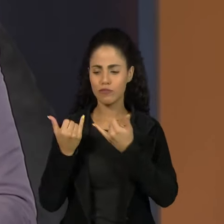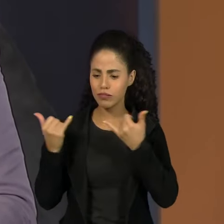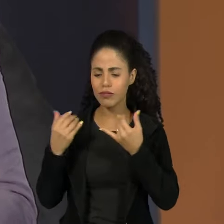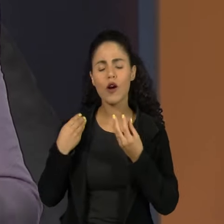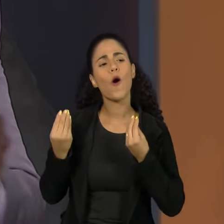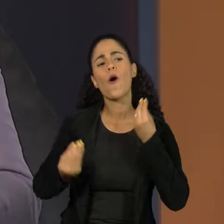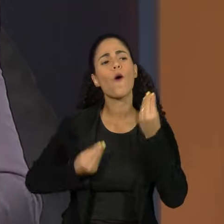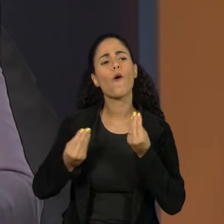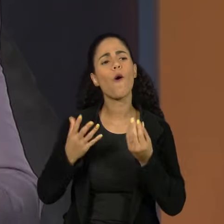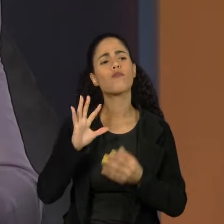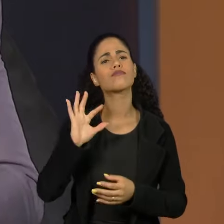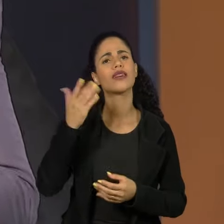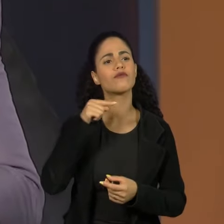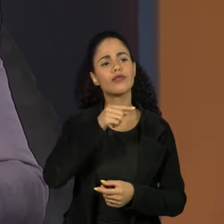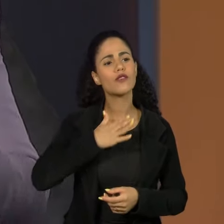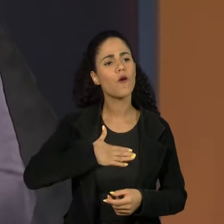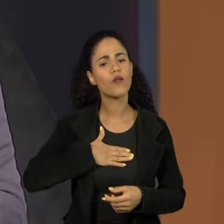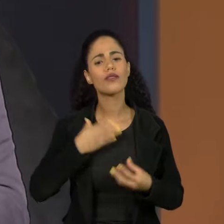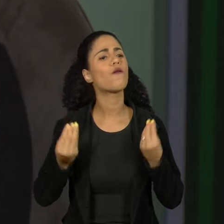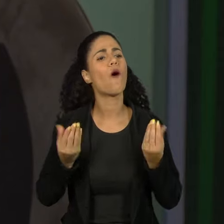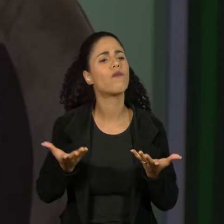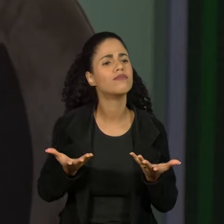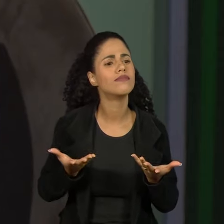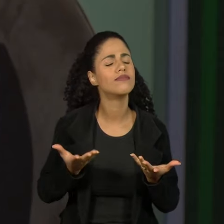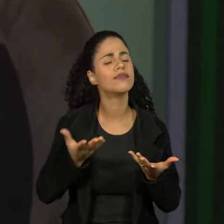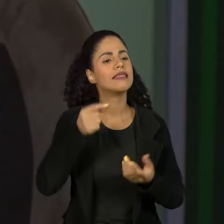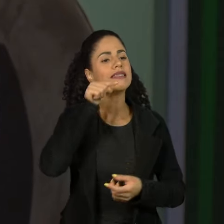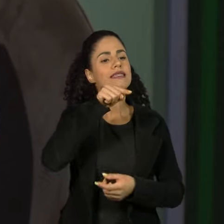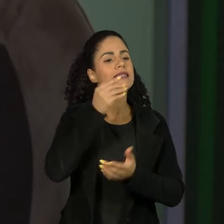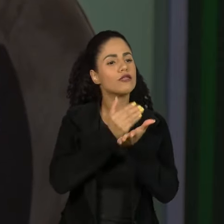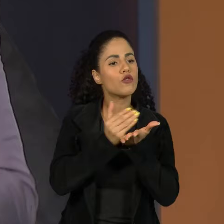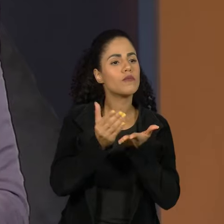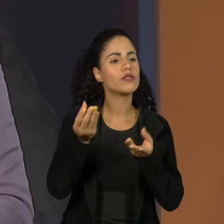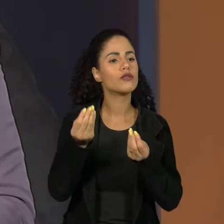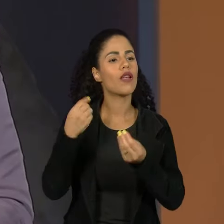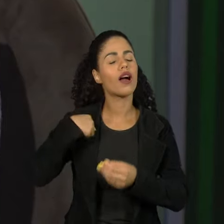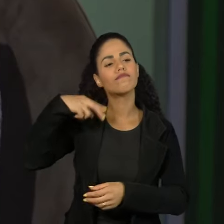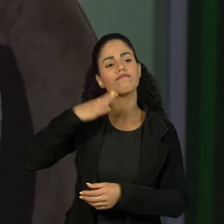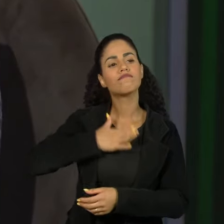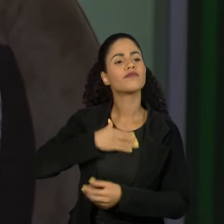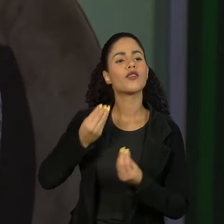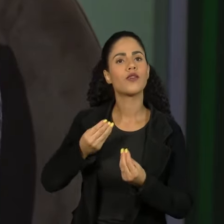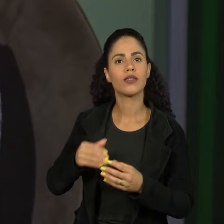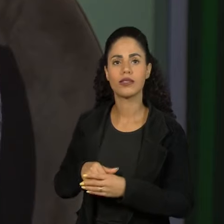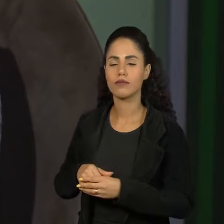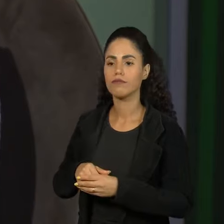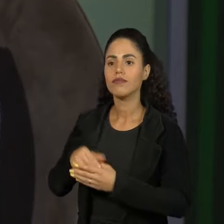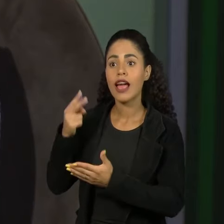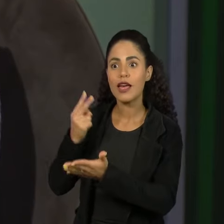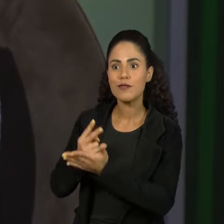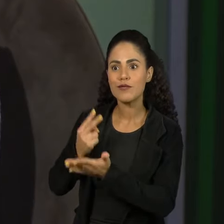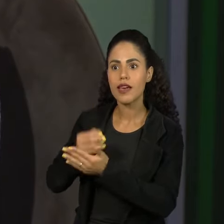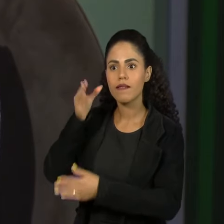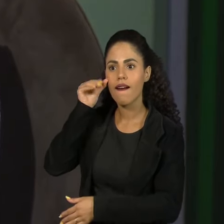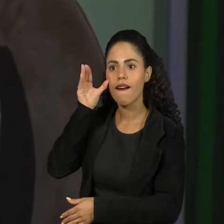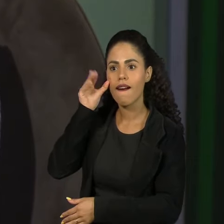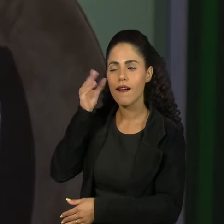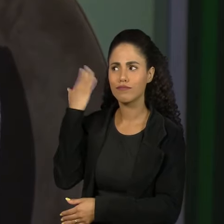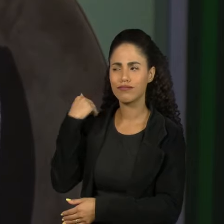tão complicado, os átomos, enfim, como é que brotou essa paixão? Eu sempre fui muito curiosa.